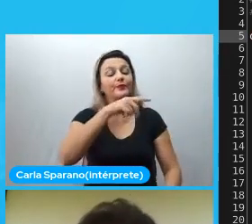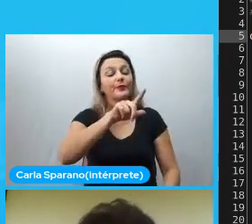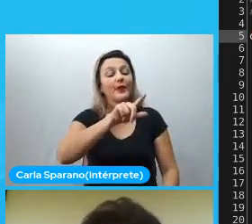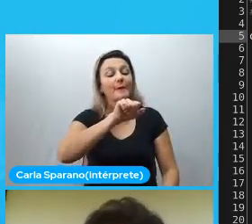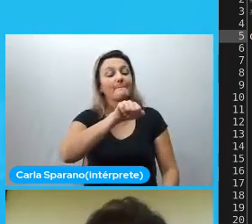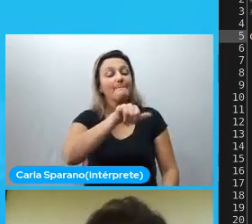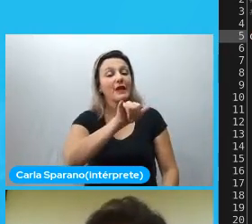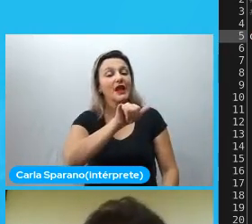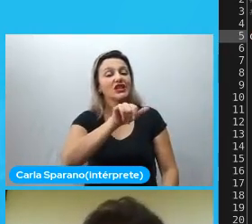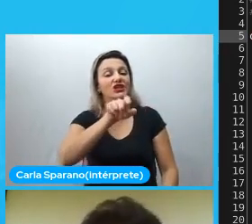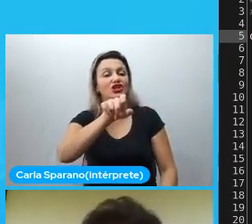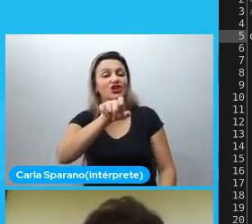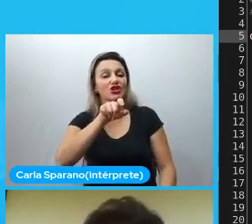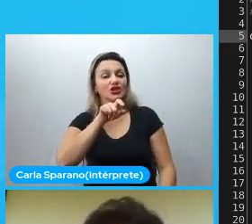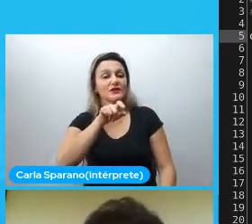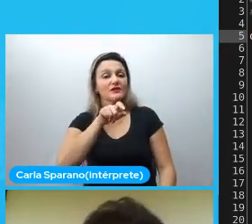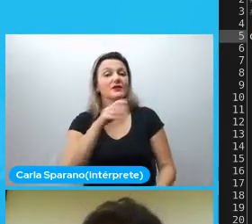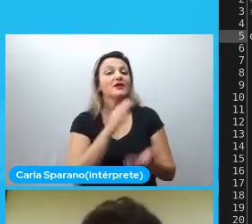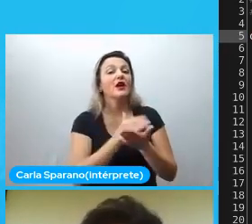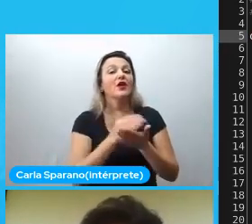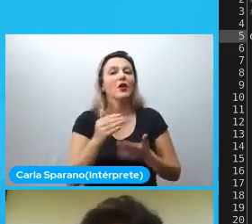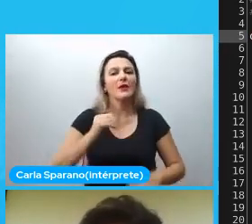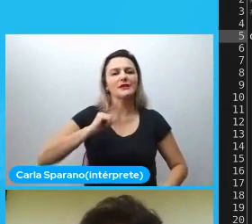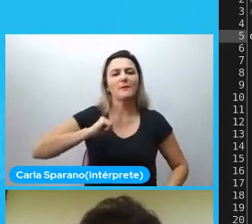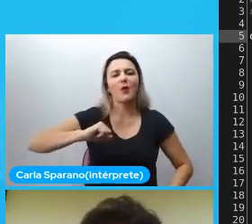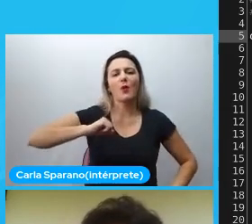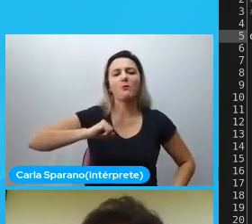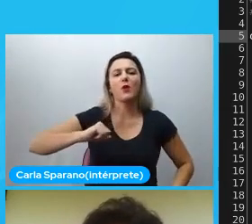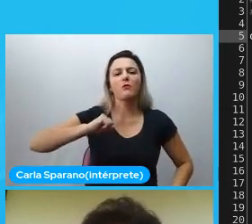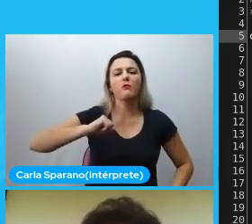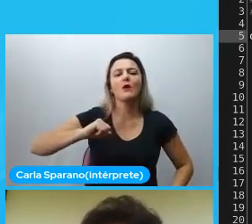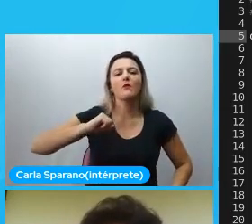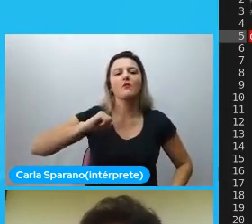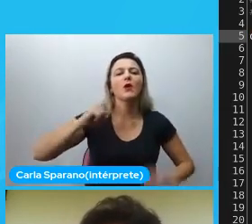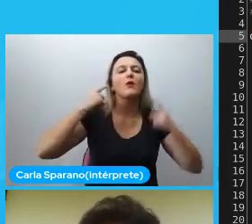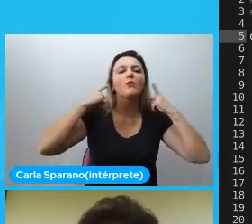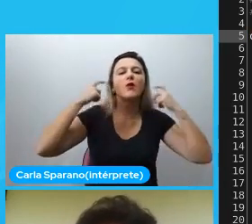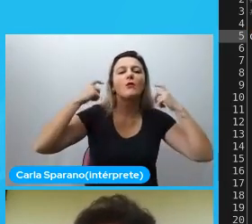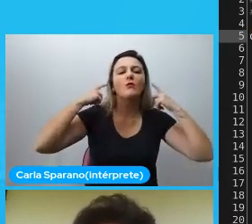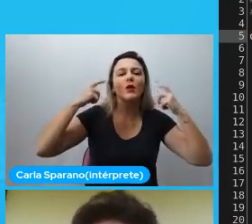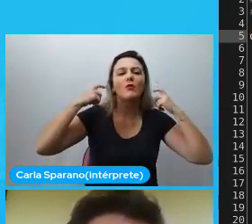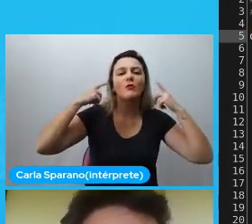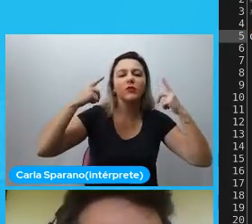E aí ele começa a tocar um bumbo. Se o som estiver ruim,